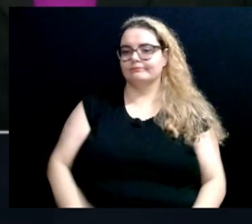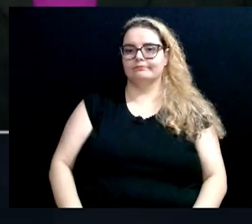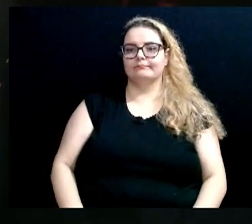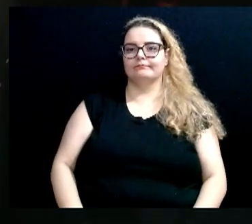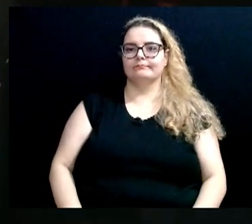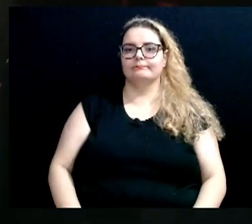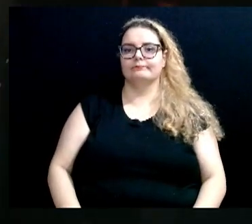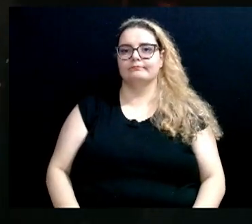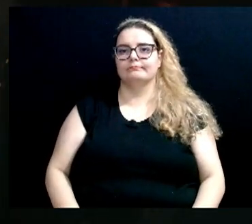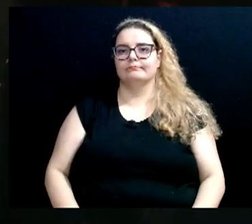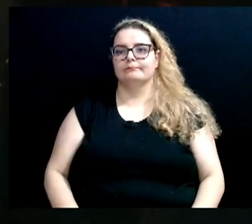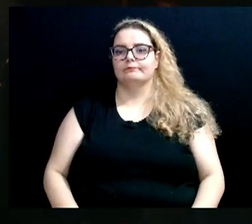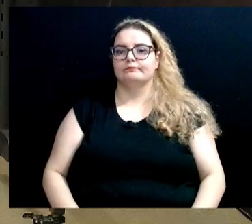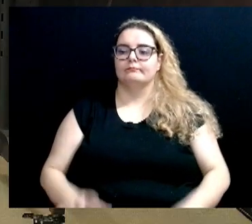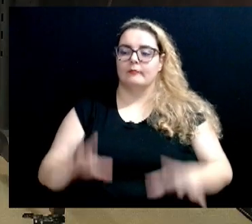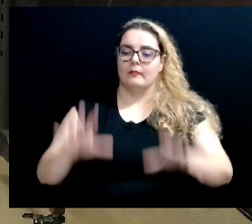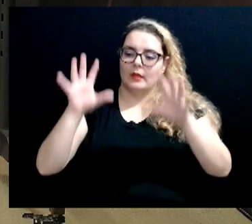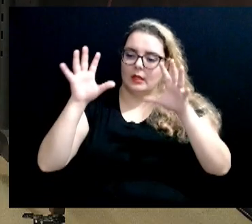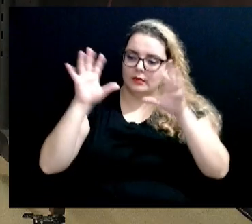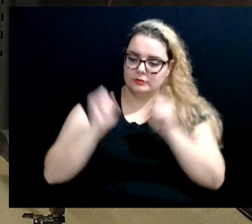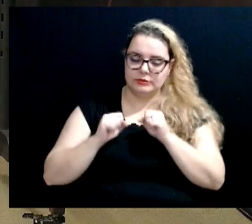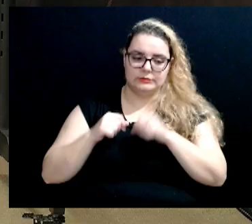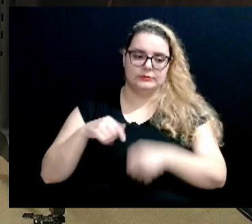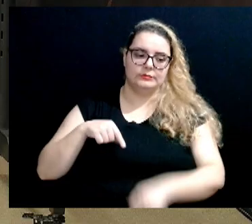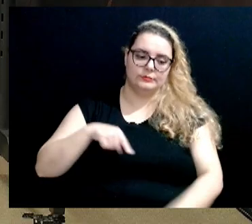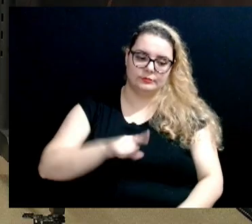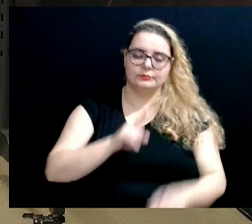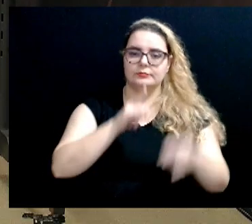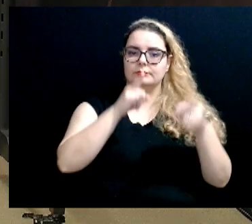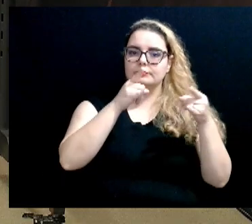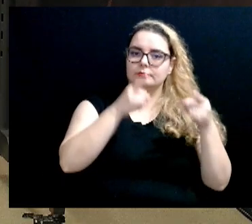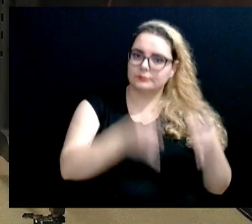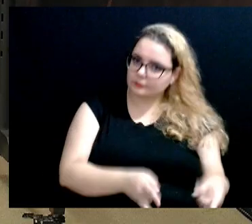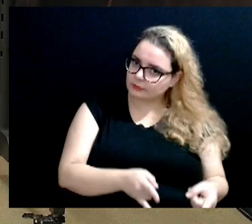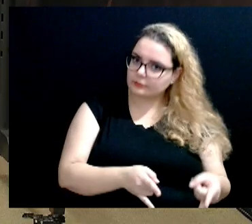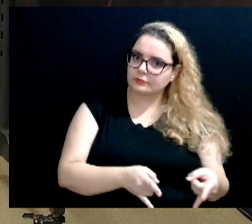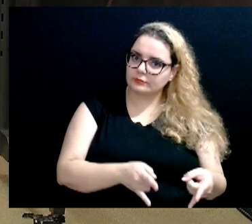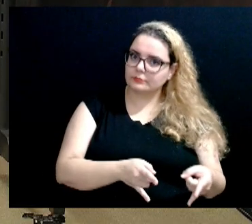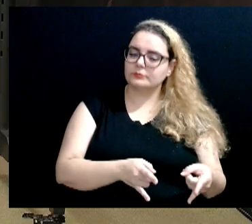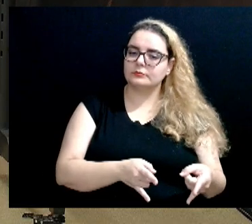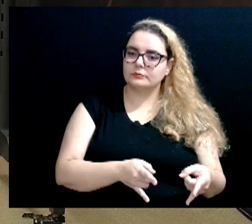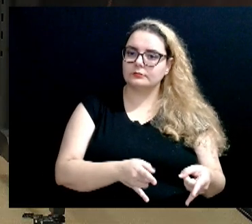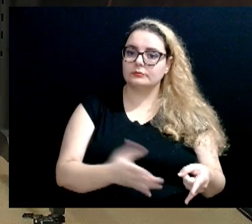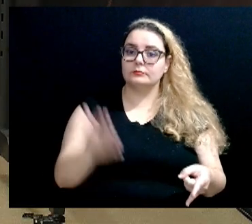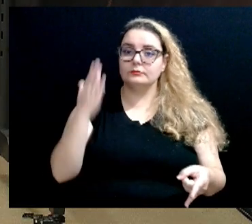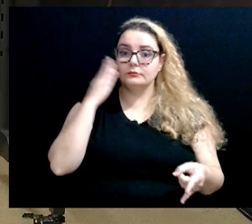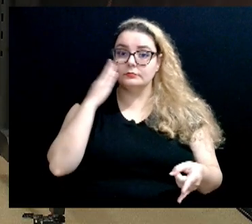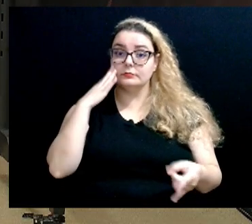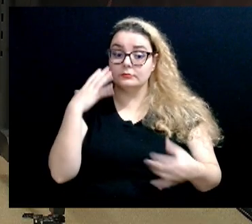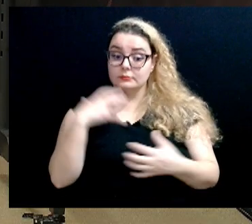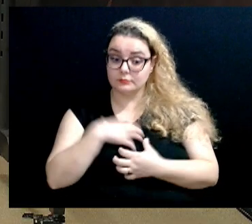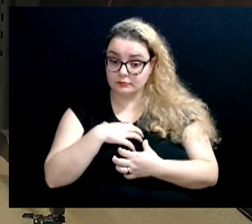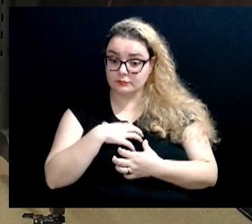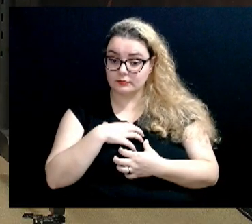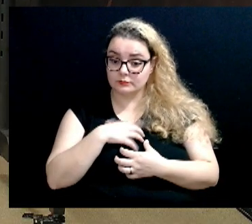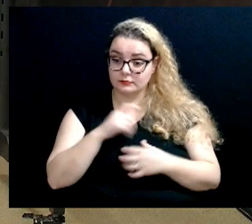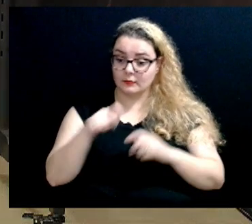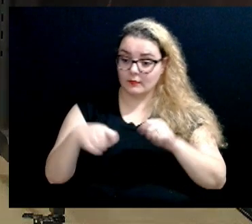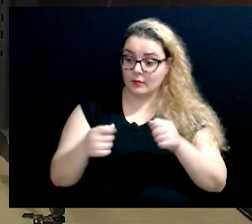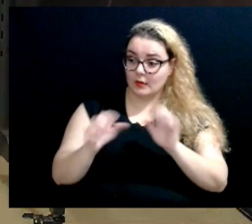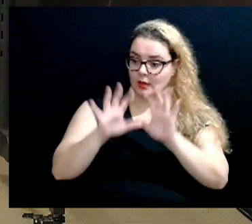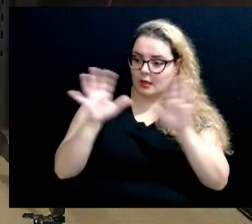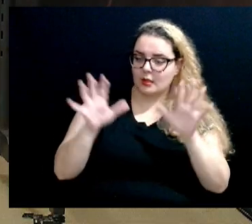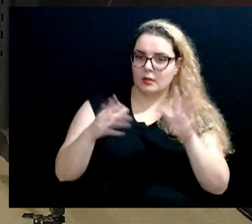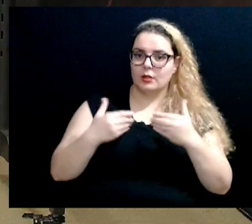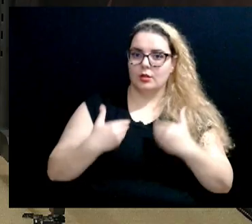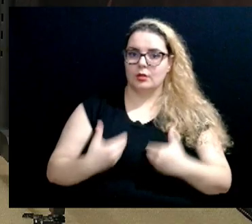né, e ir para a cama, mesmo entendendo e sentindo, né, os sinais claros de cansaço do nosso